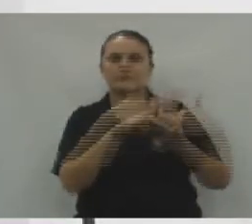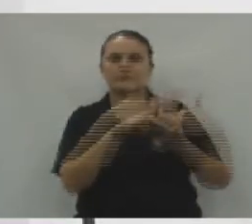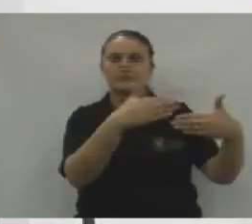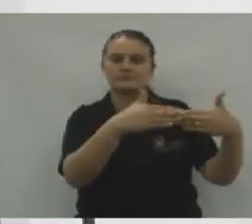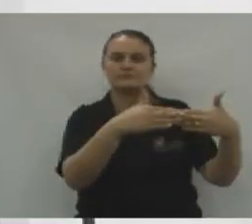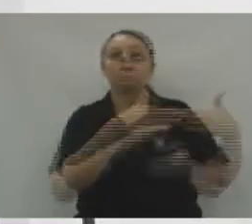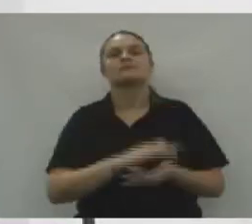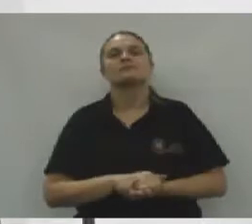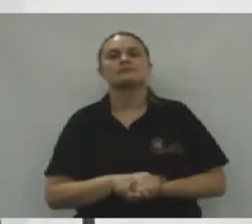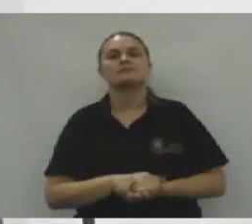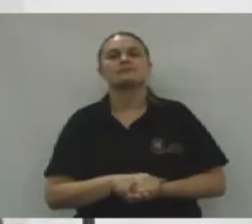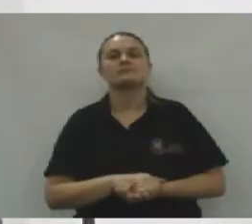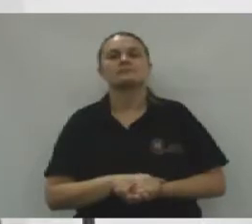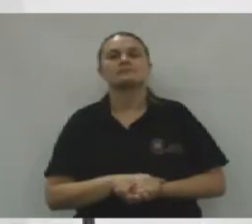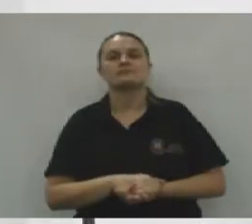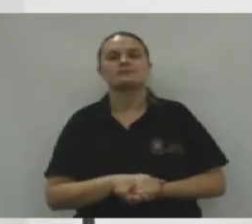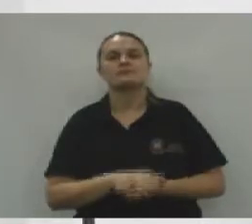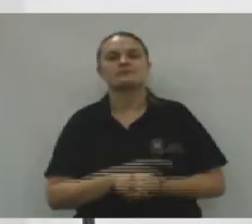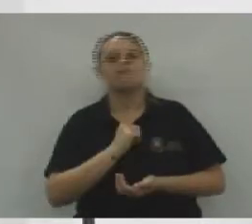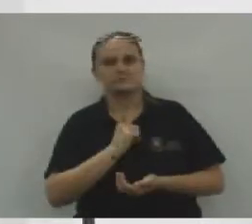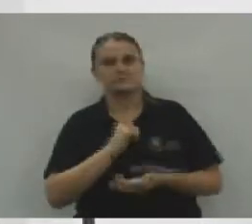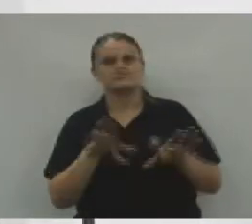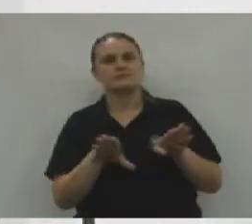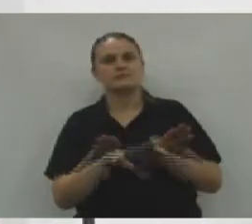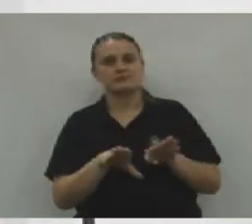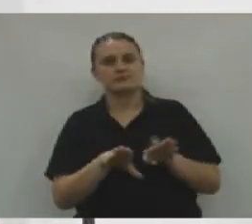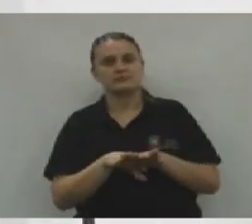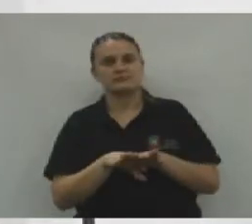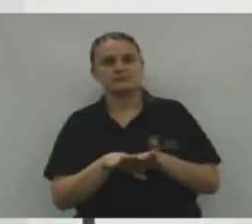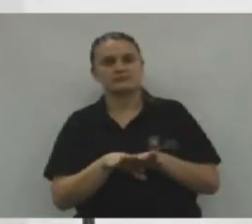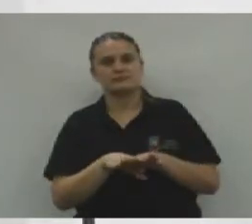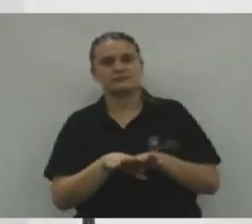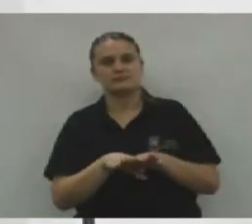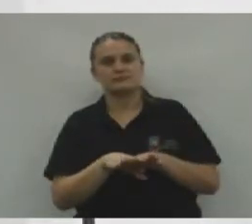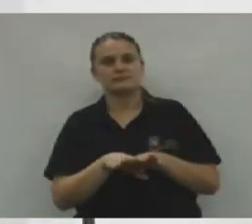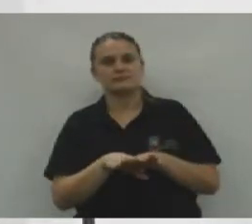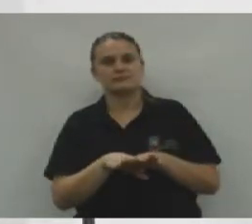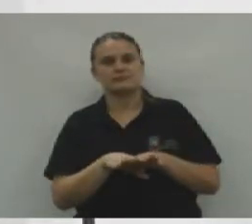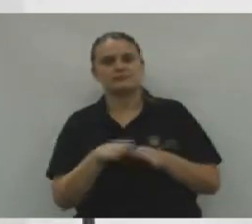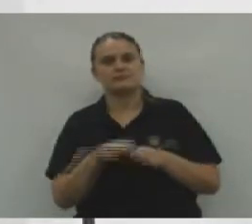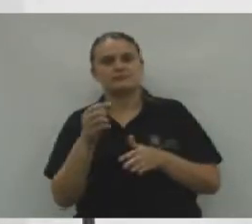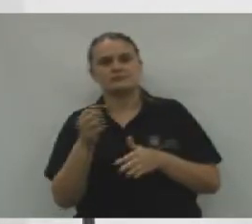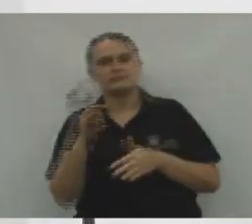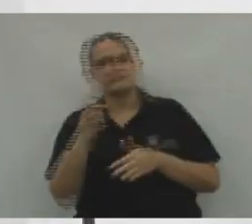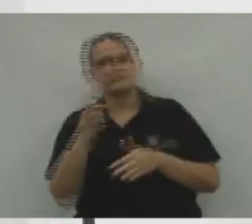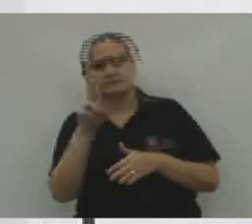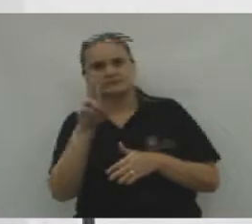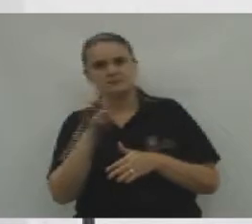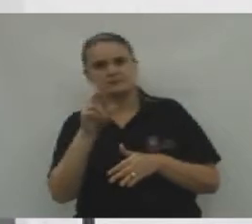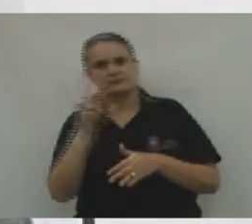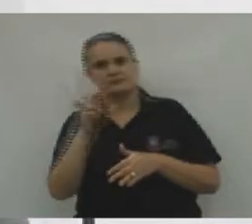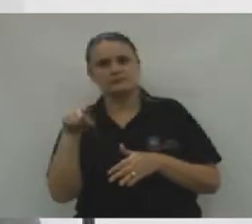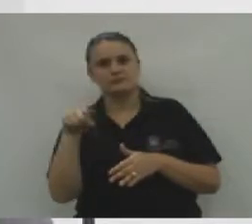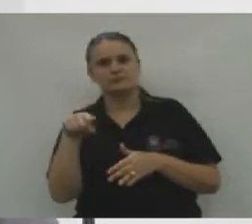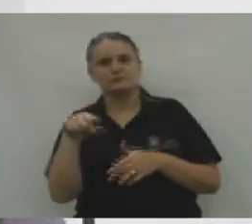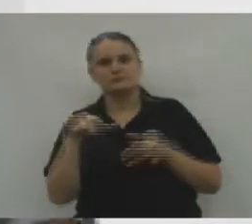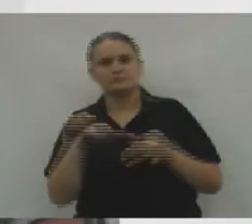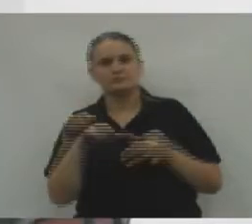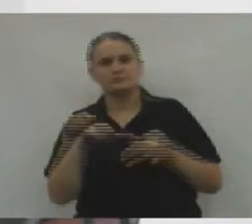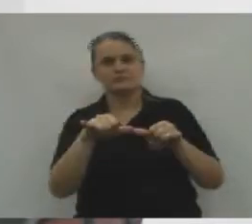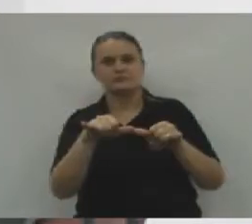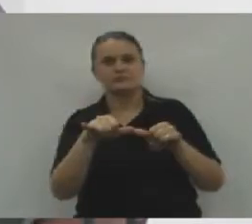Estamos também com uma, um pouco ousado, mas possível, que é a questão do mercado